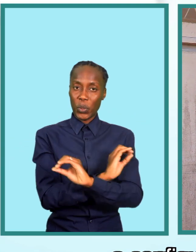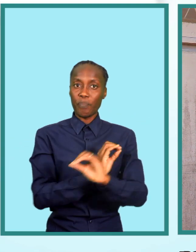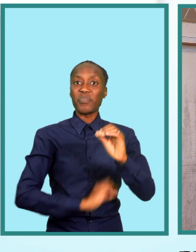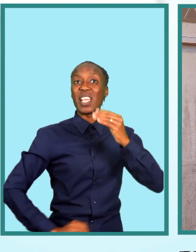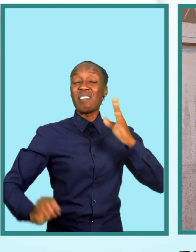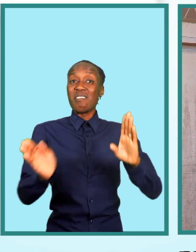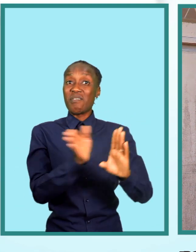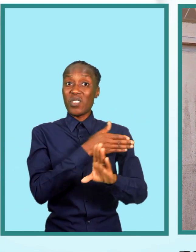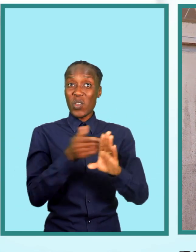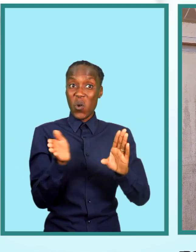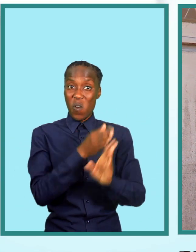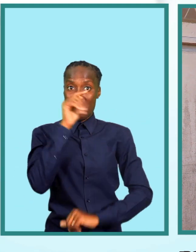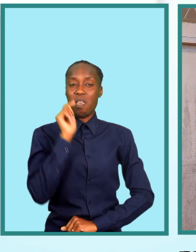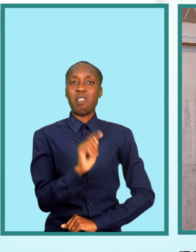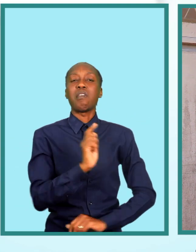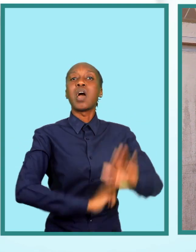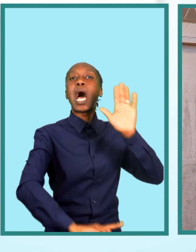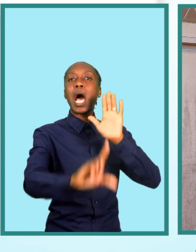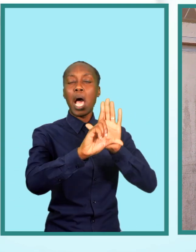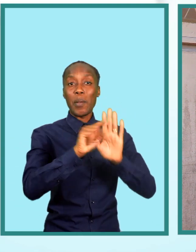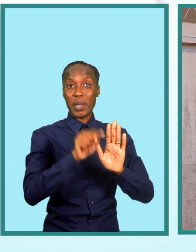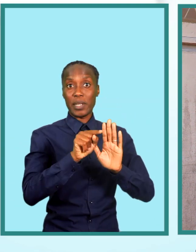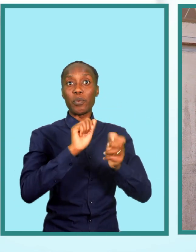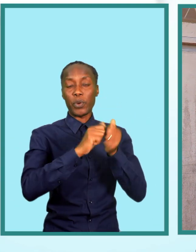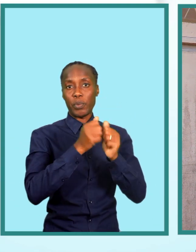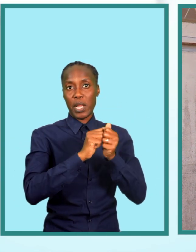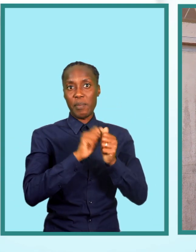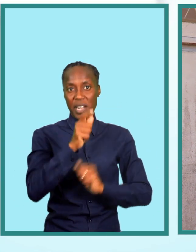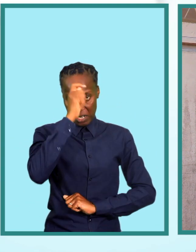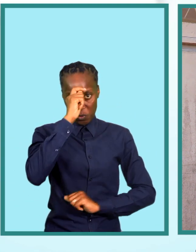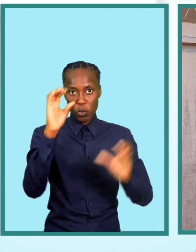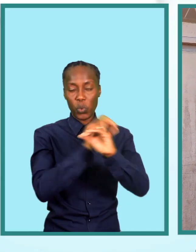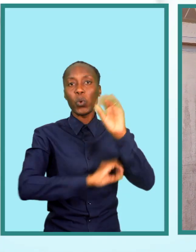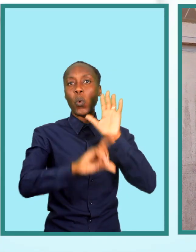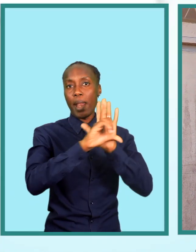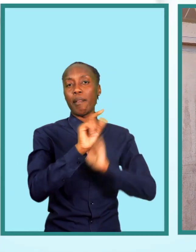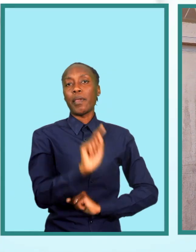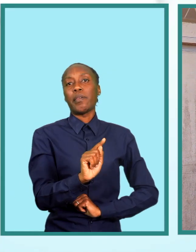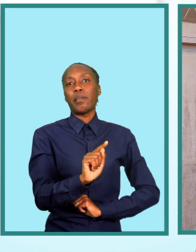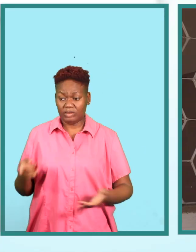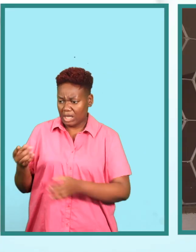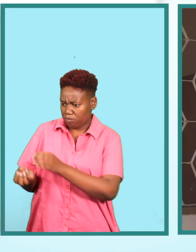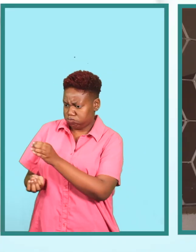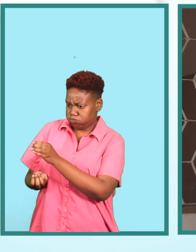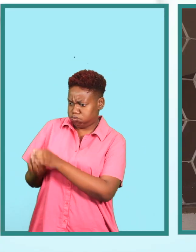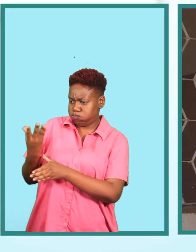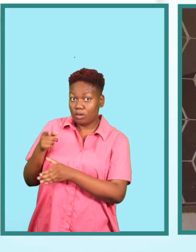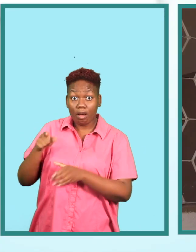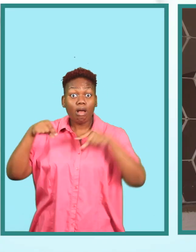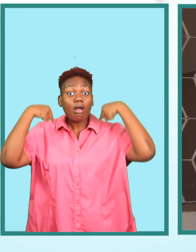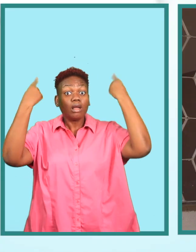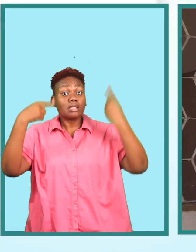vida desta menina que está em união prematura, também são um custo para o nosso Estado.